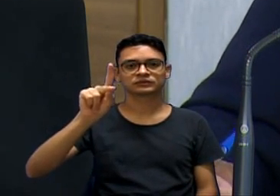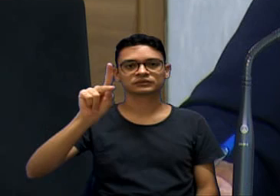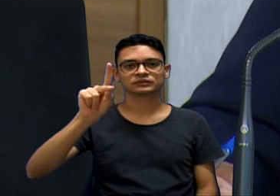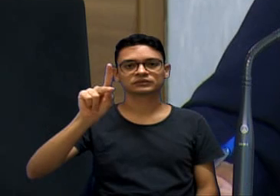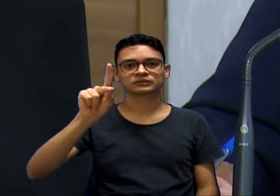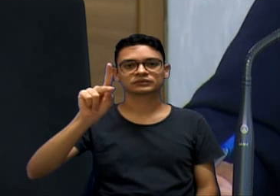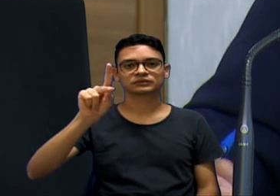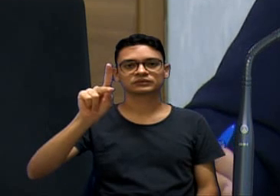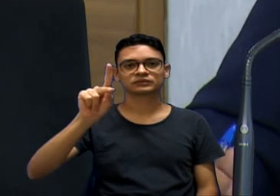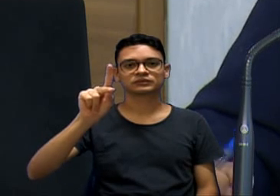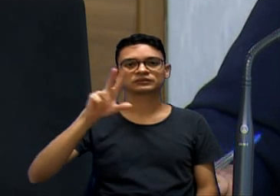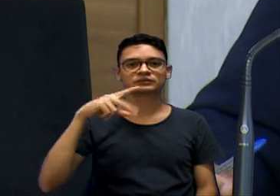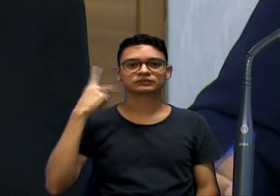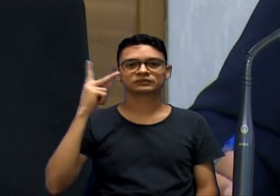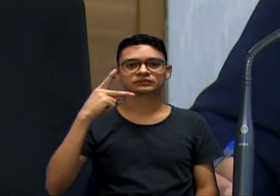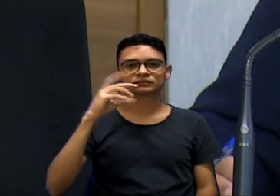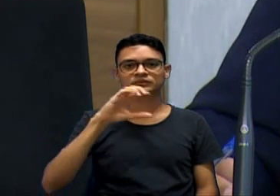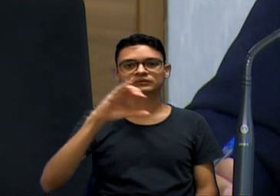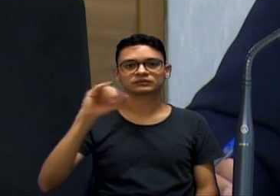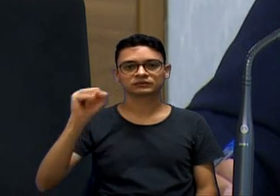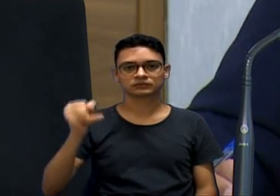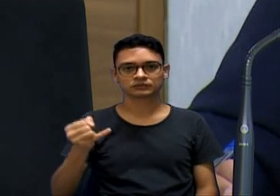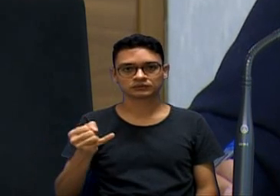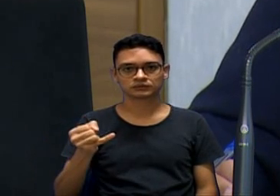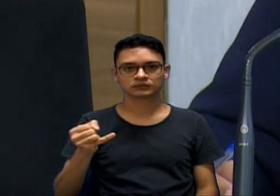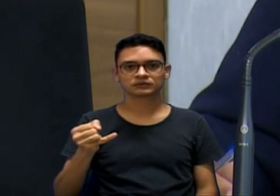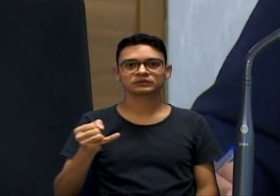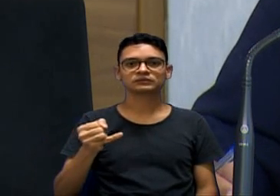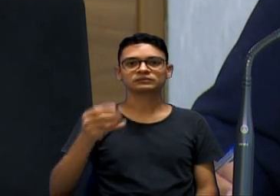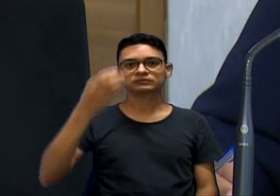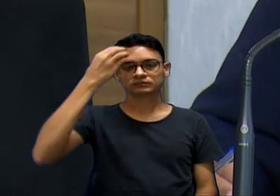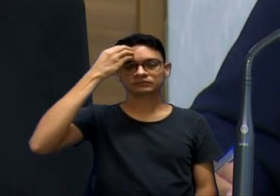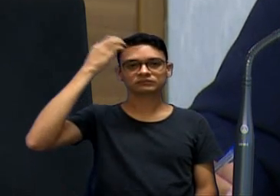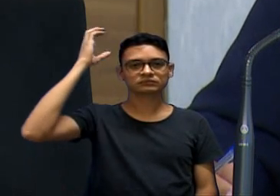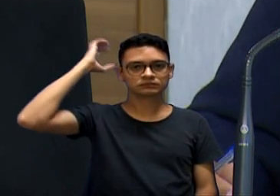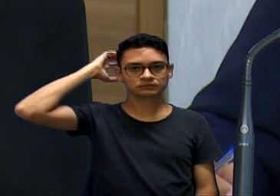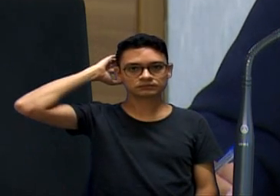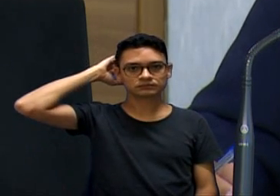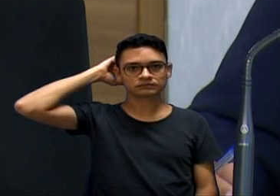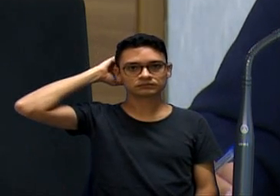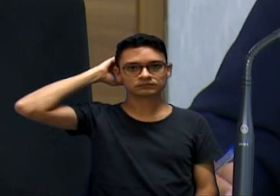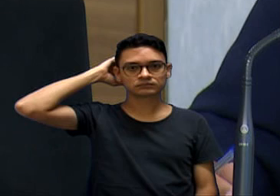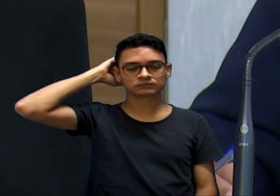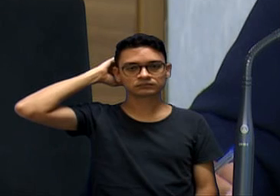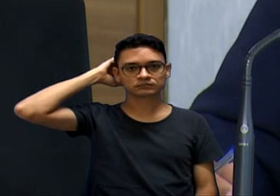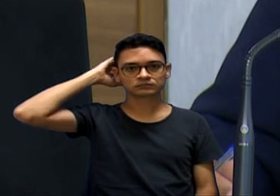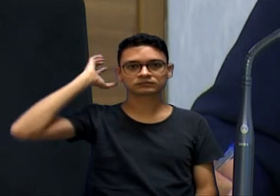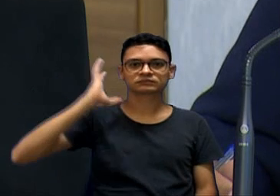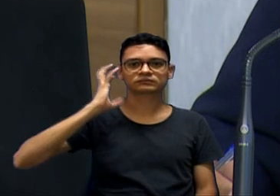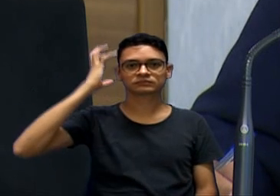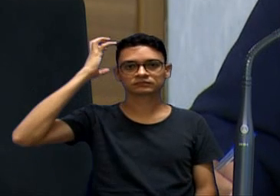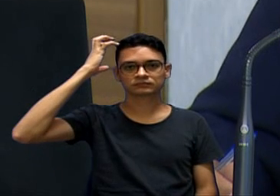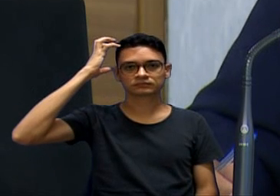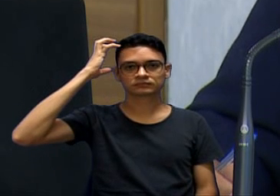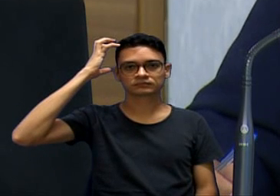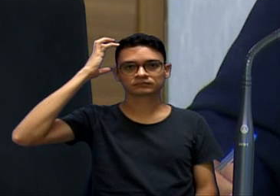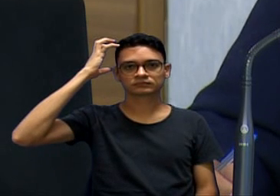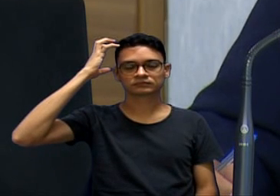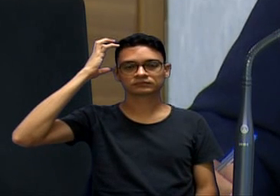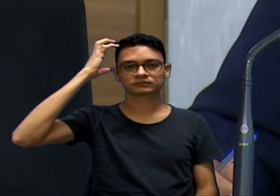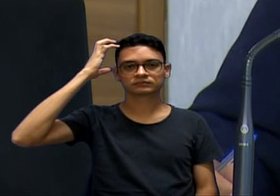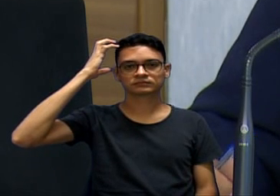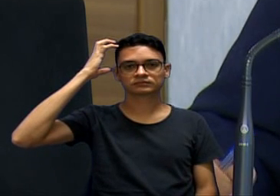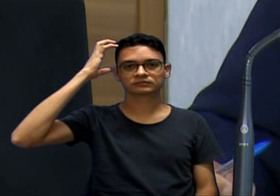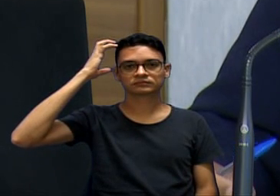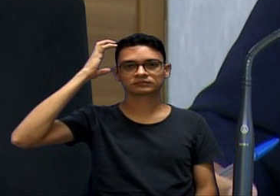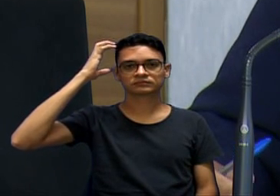Vinícius. Cícero vereador João. Cícero João. Vereador Dylan. Fernanda. Vereador Fernanda.